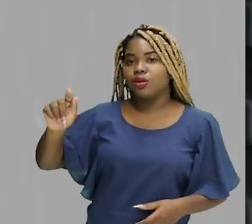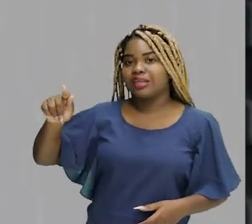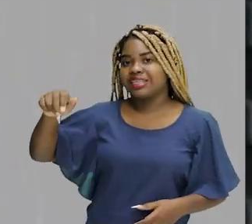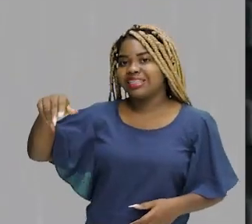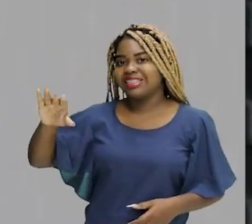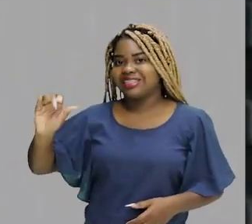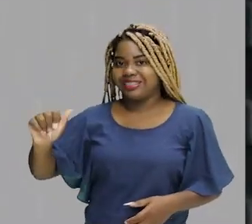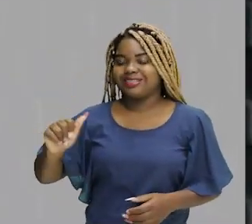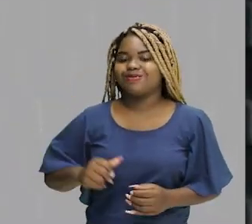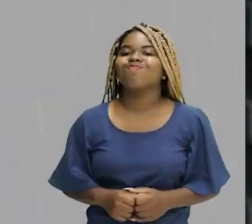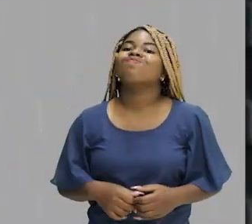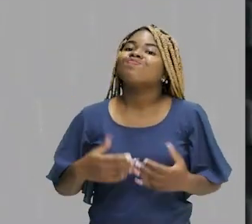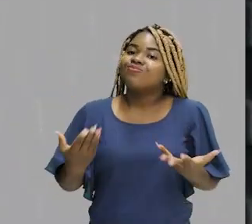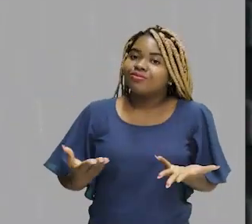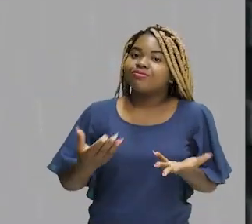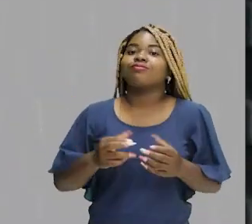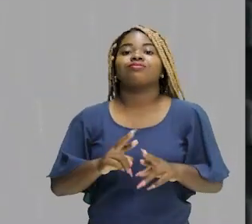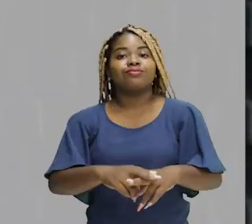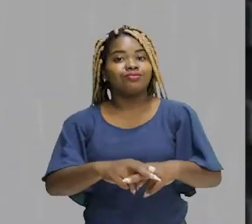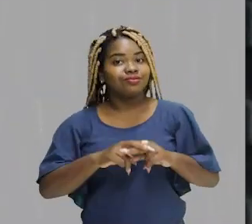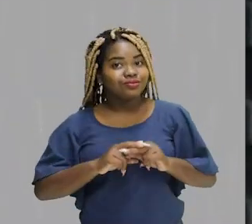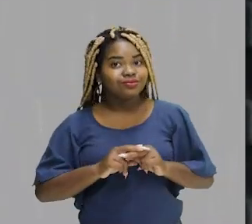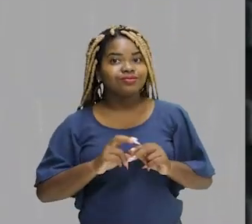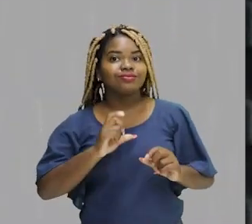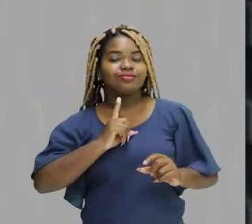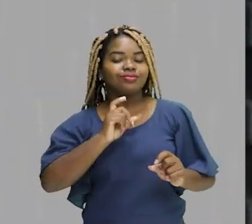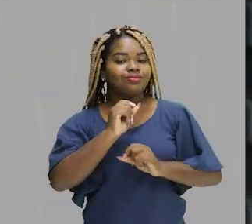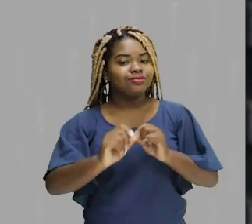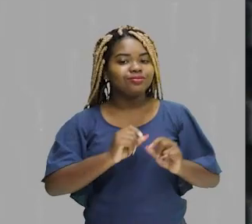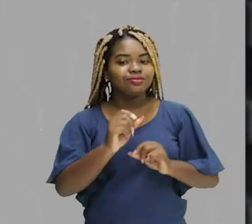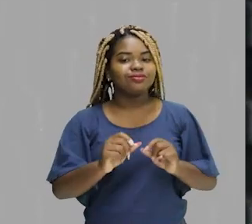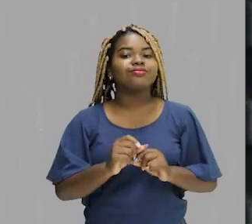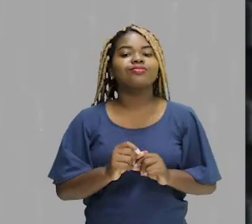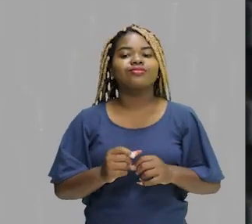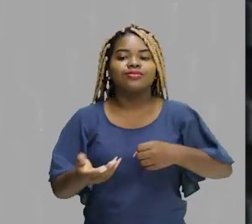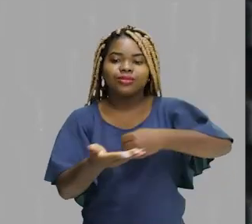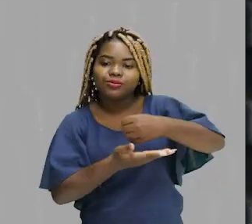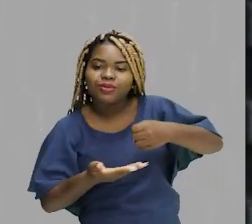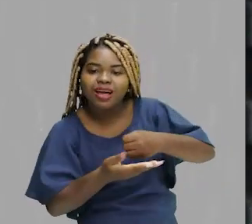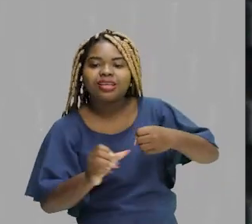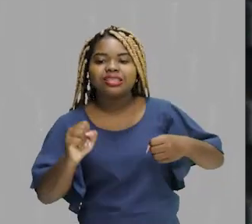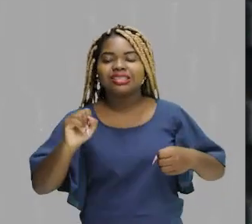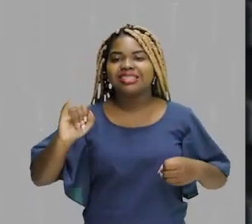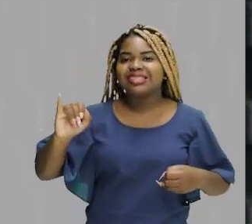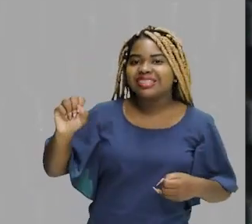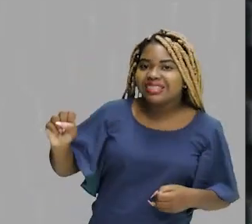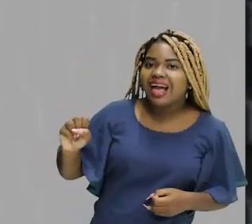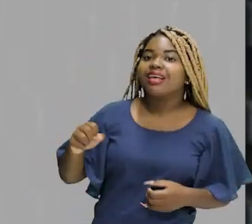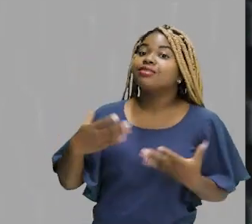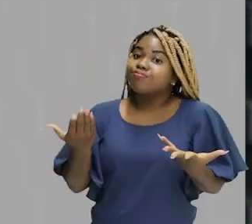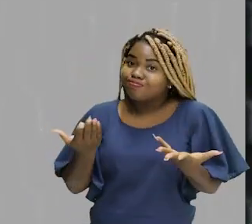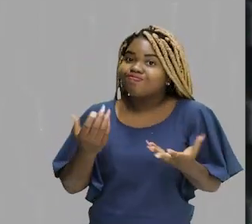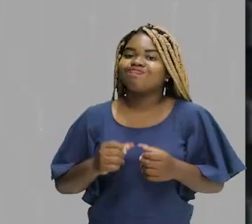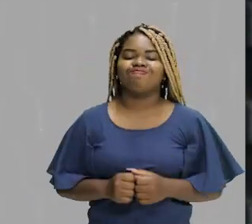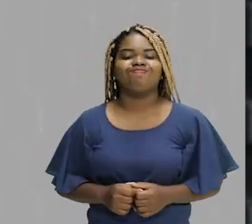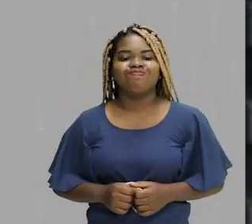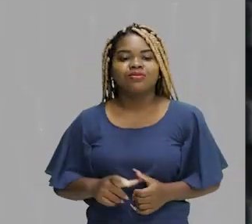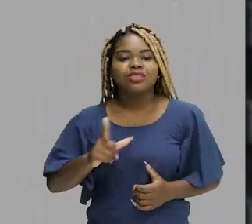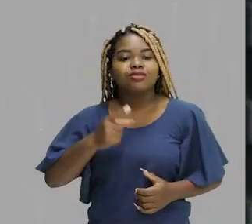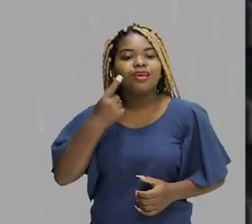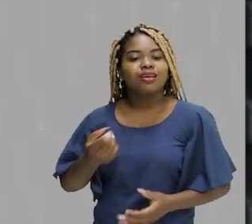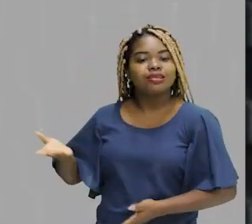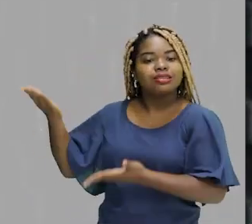de ácidos, bases, sais. Então, para Arrhenius, um sal é toda substância que, em